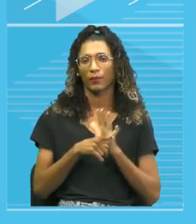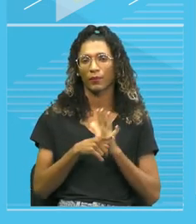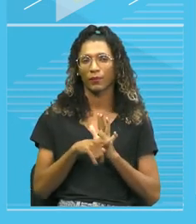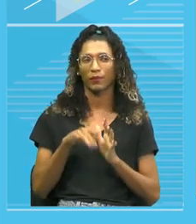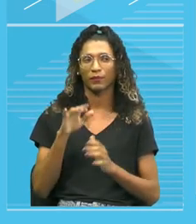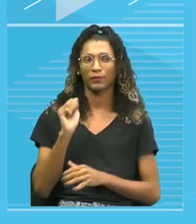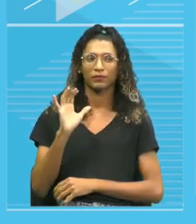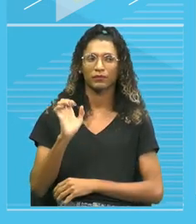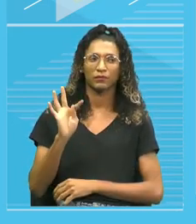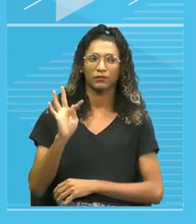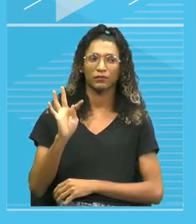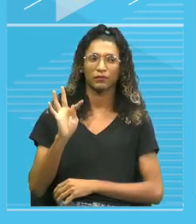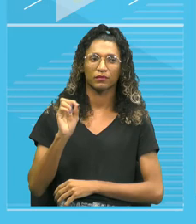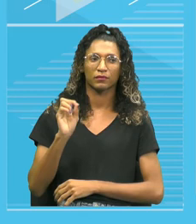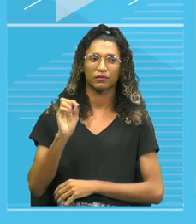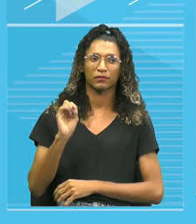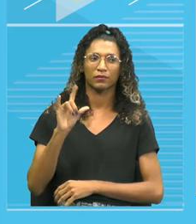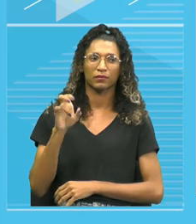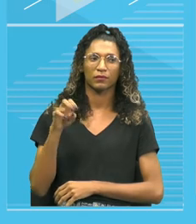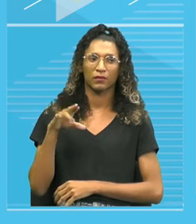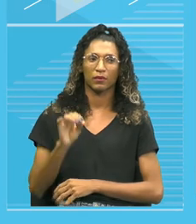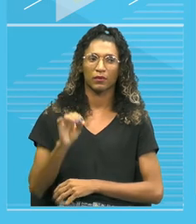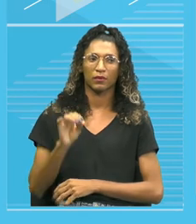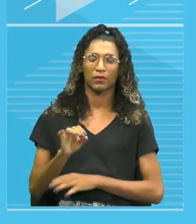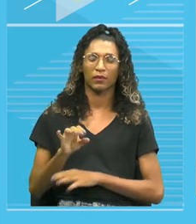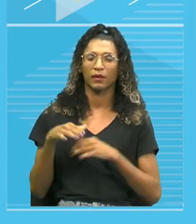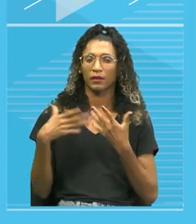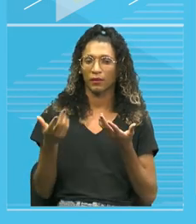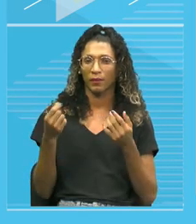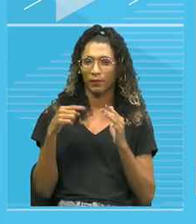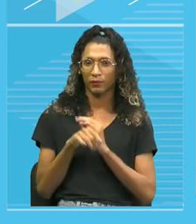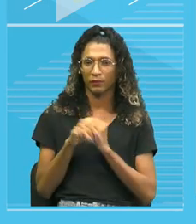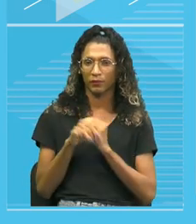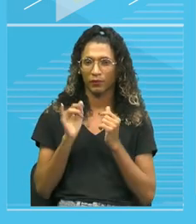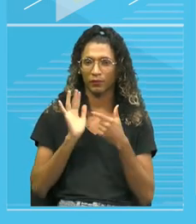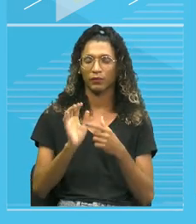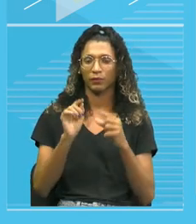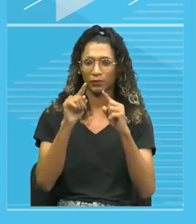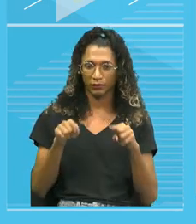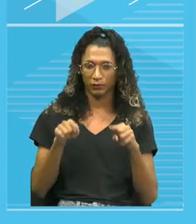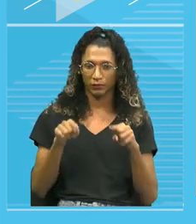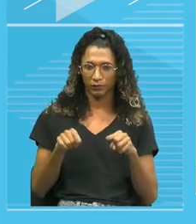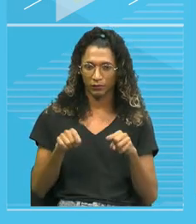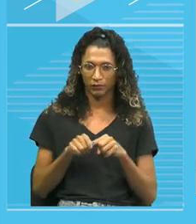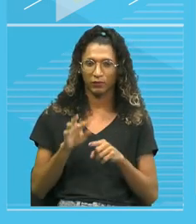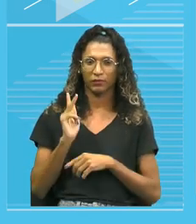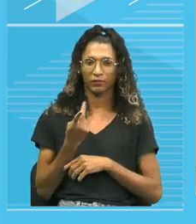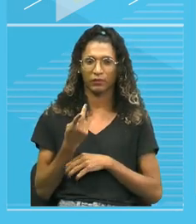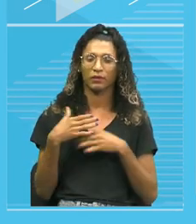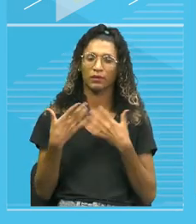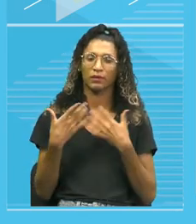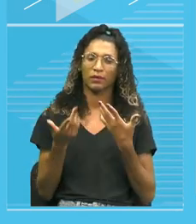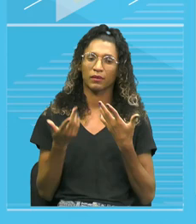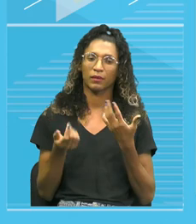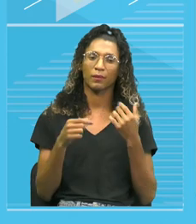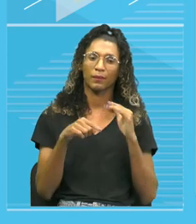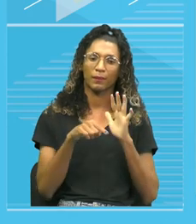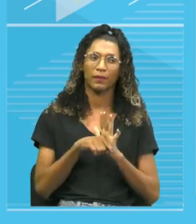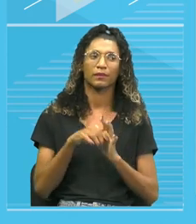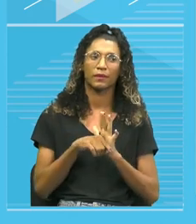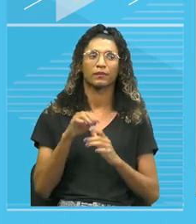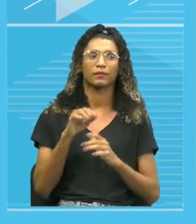pois aqui ficou tranquilo como a questão nos deu o delta h é só substituir ao menos 1298